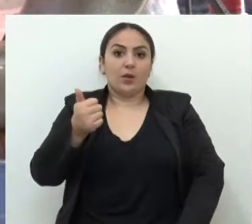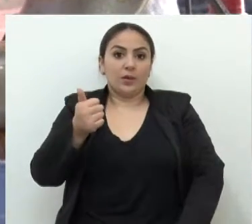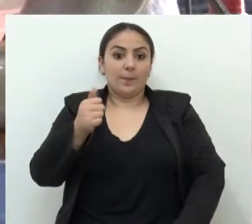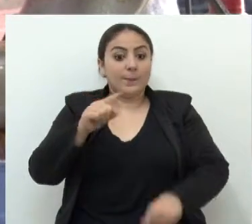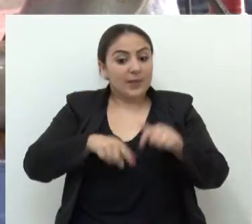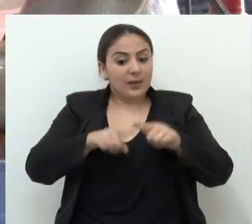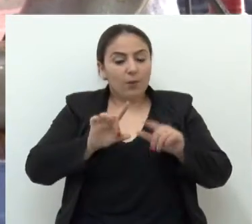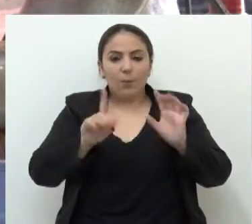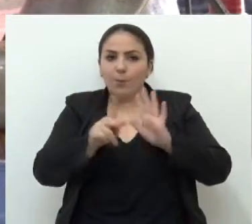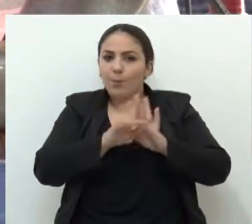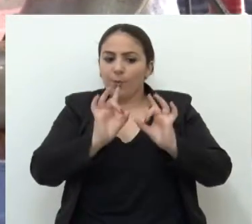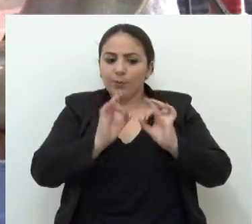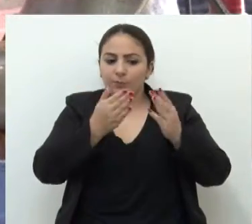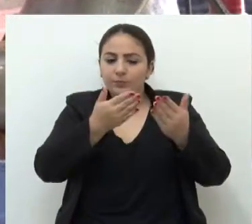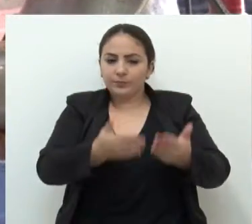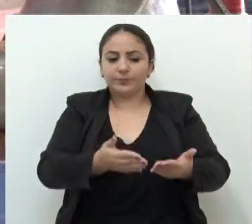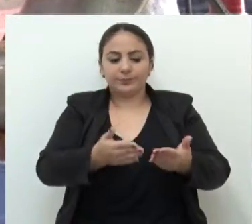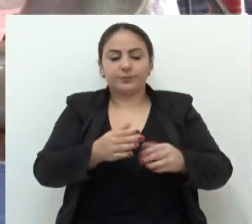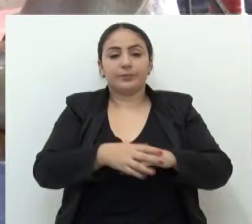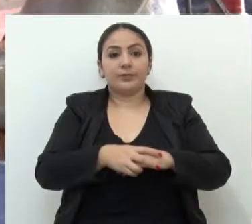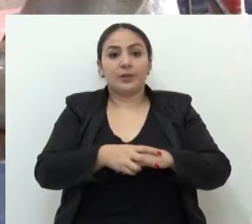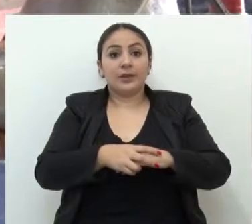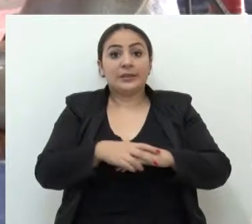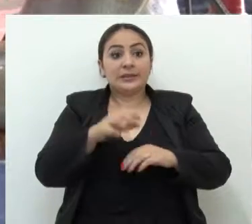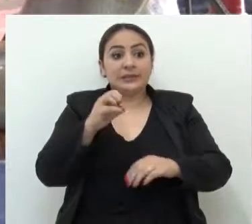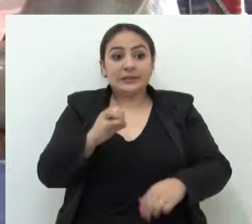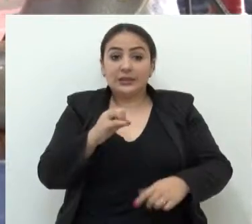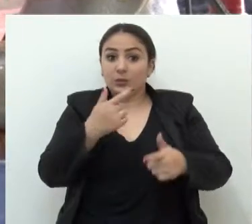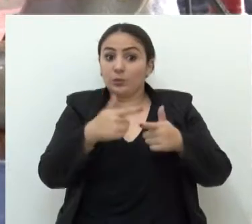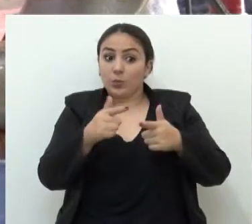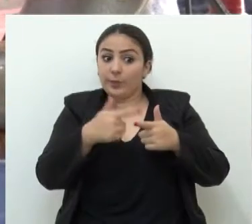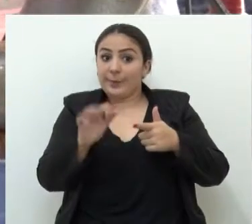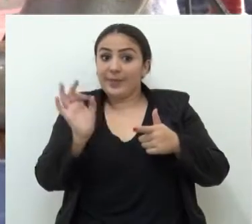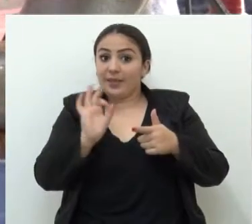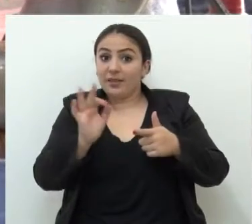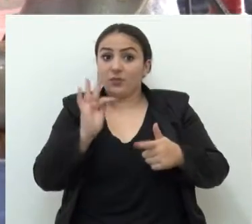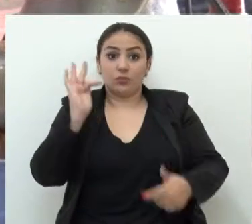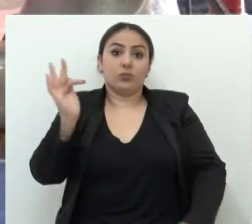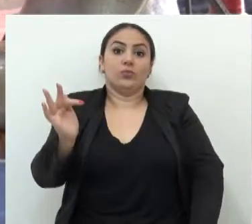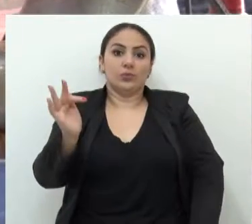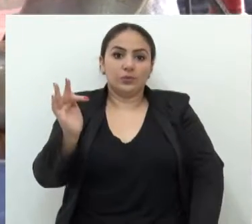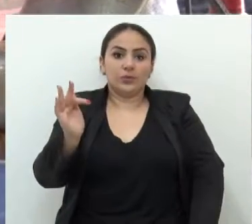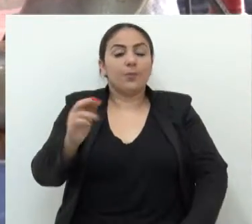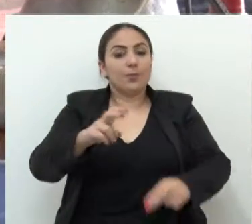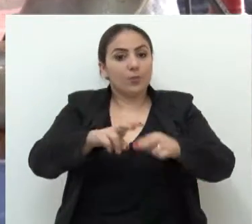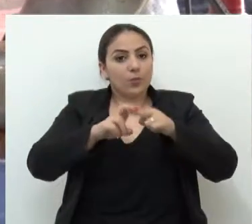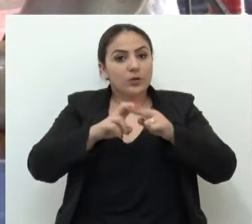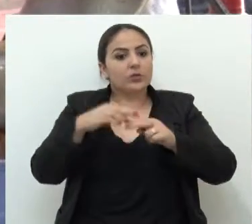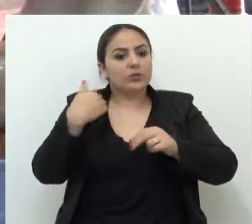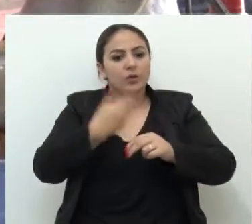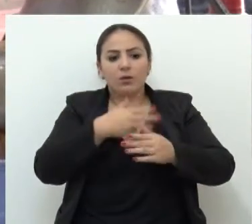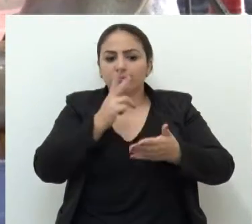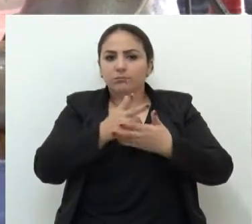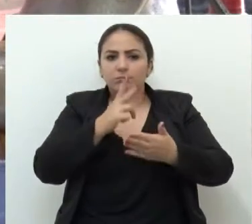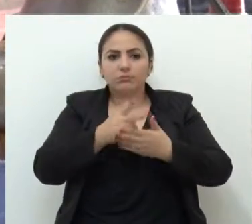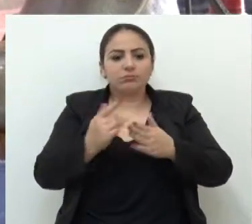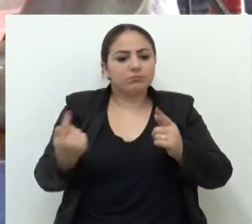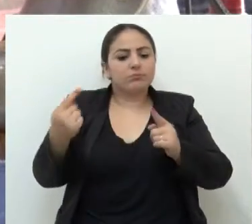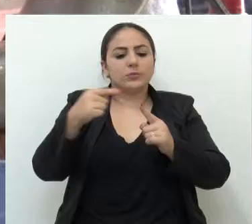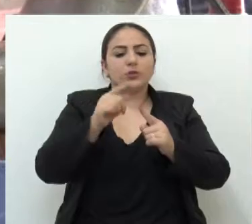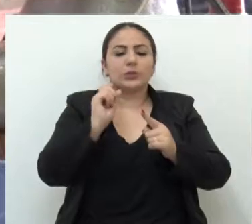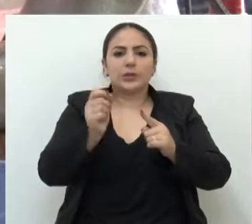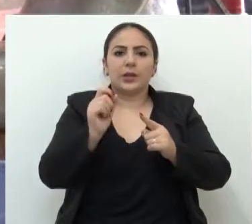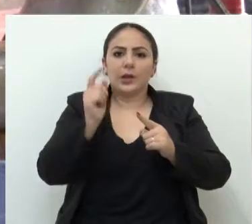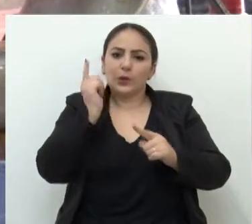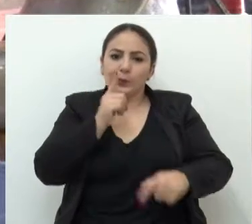melhor possível, material específico para aquela peça, né? Para que não venha dar problema amanhã depois. Então a gente sempre primou